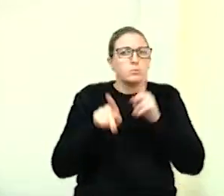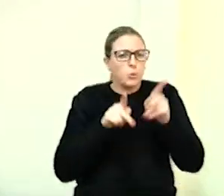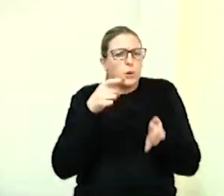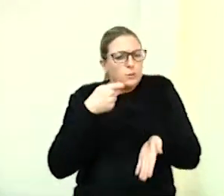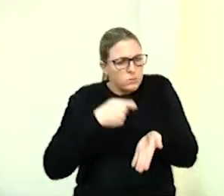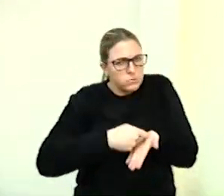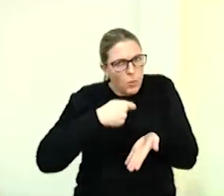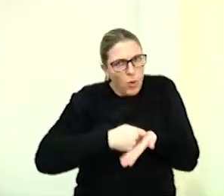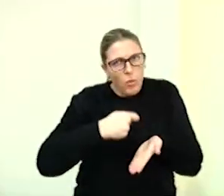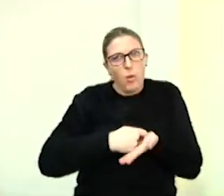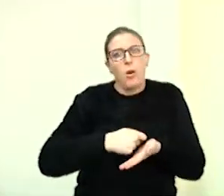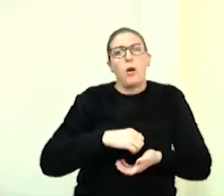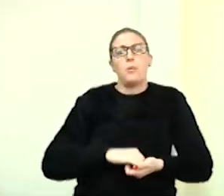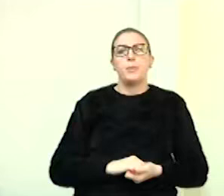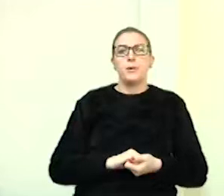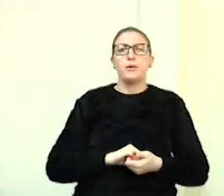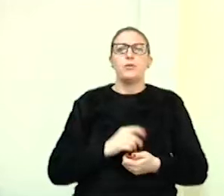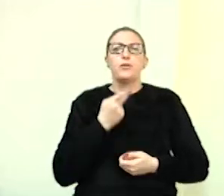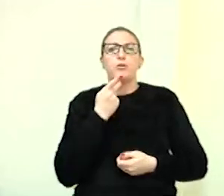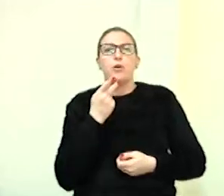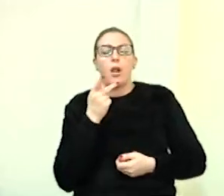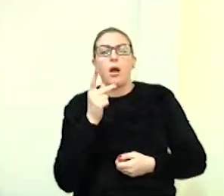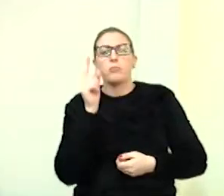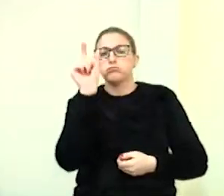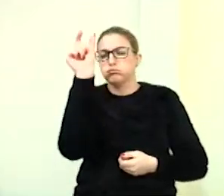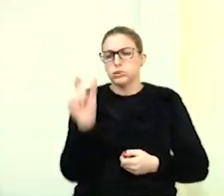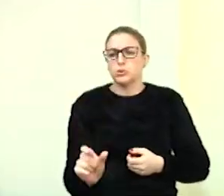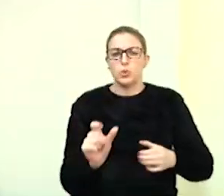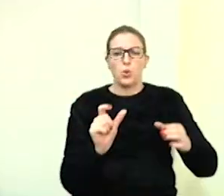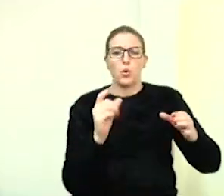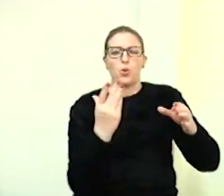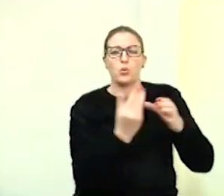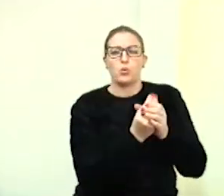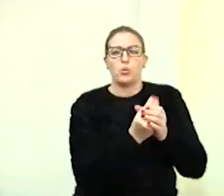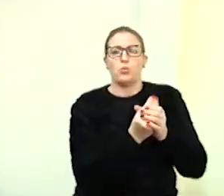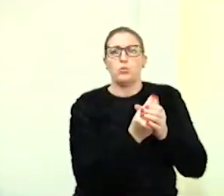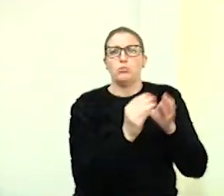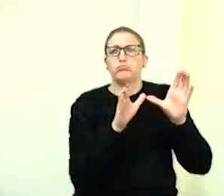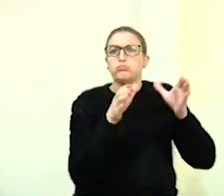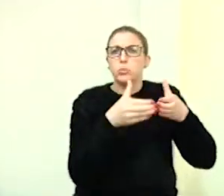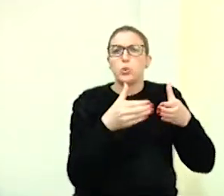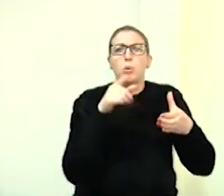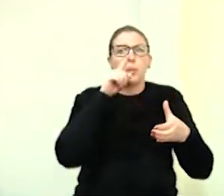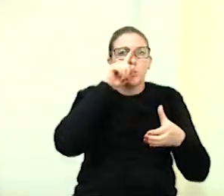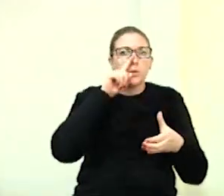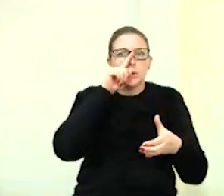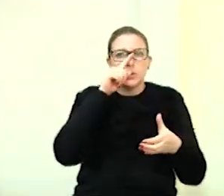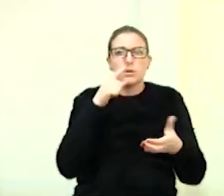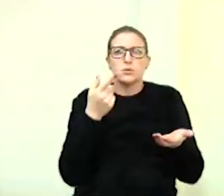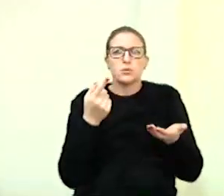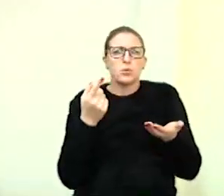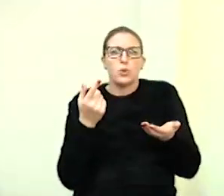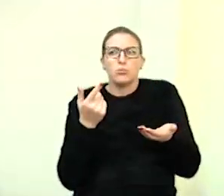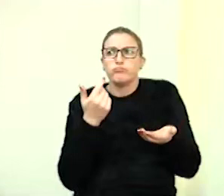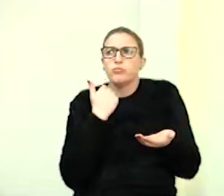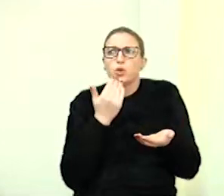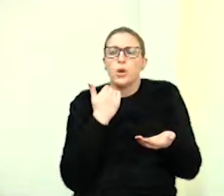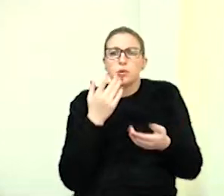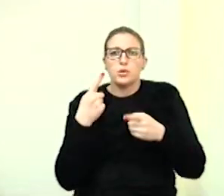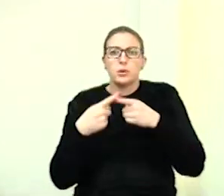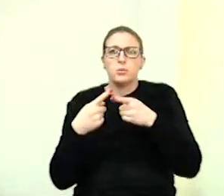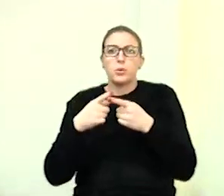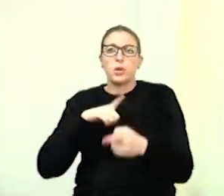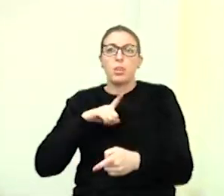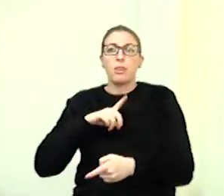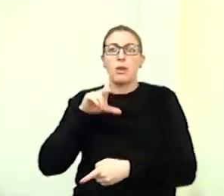E dizer que esse é o grupo de risco, aquele é o grupo de risco, ninguém pode falar porque tem pessoas com 20 anos que pegam e morrem, tem pessoas com 90